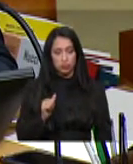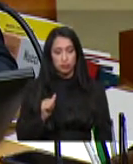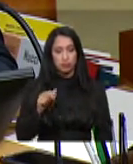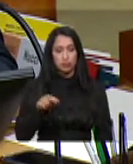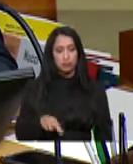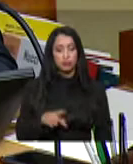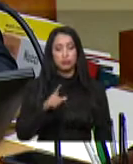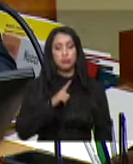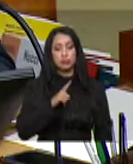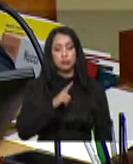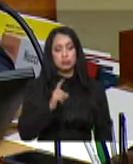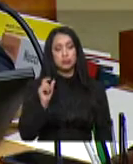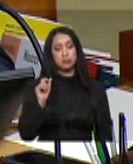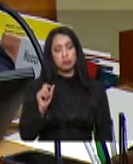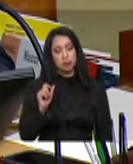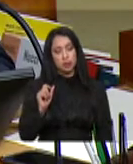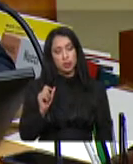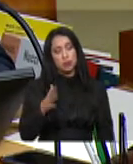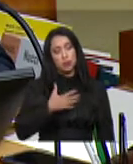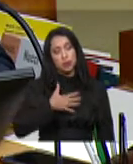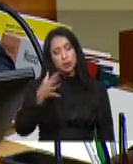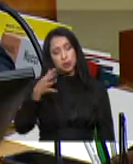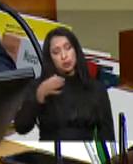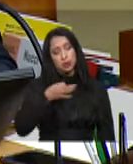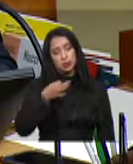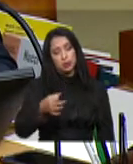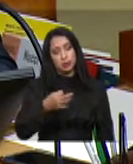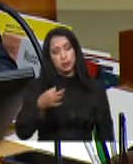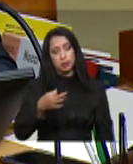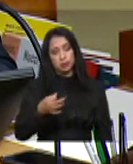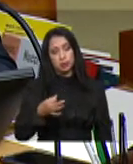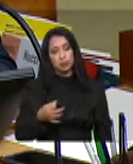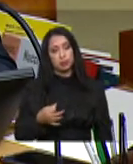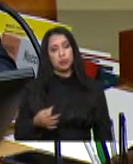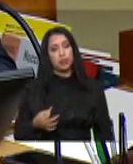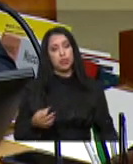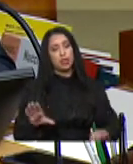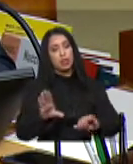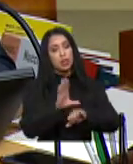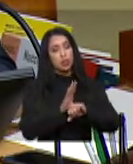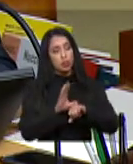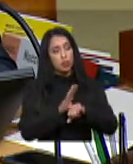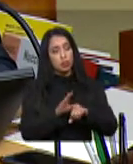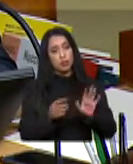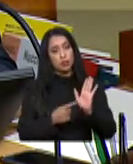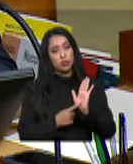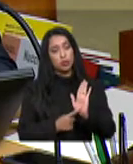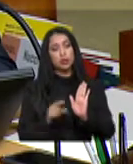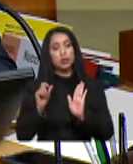o advento de uma nova disposição constitucional que demanda